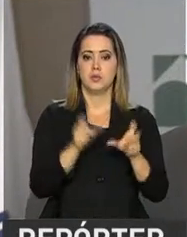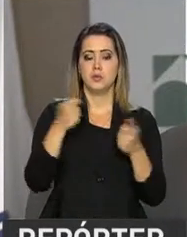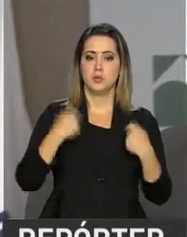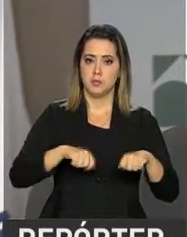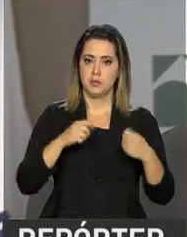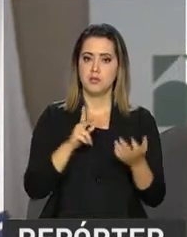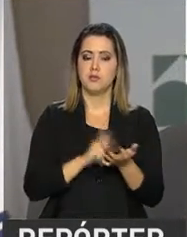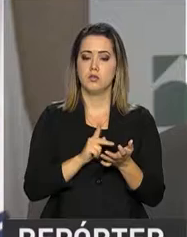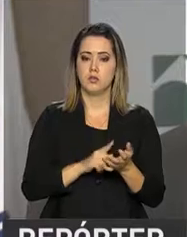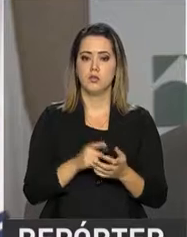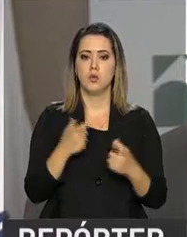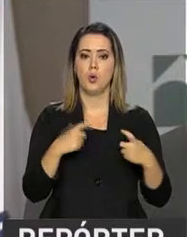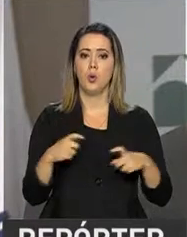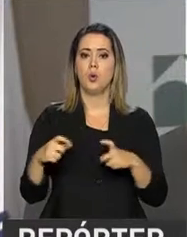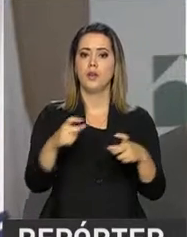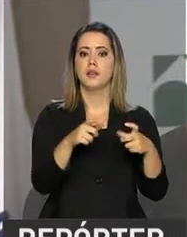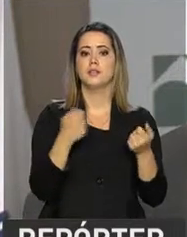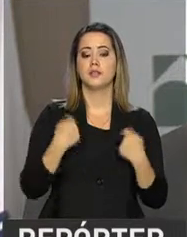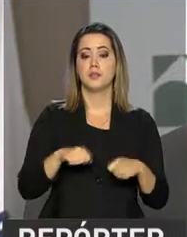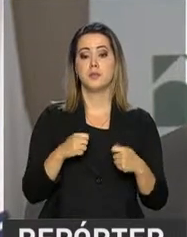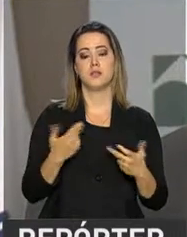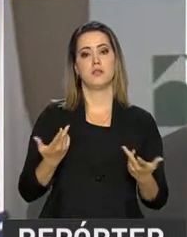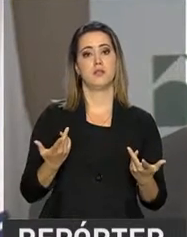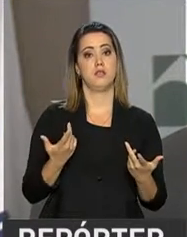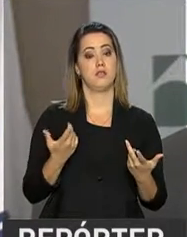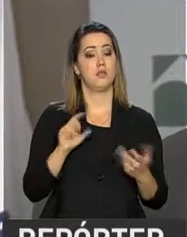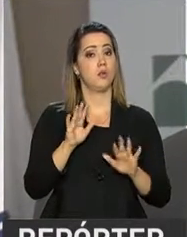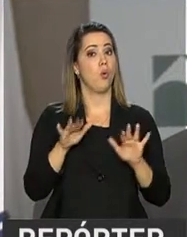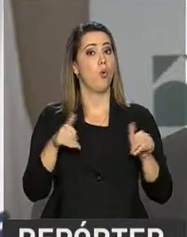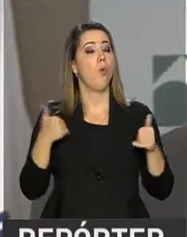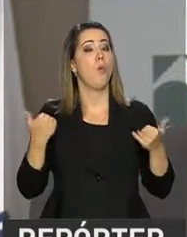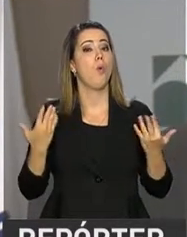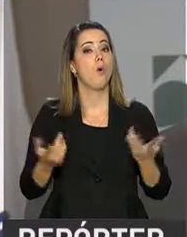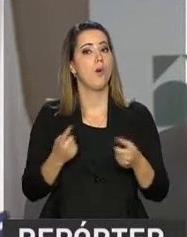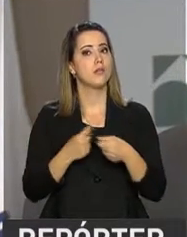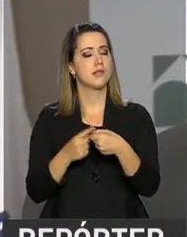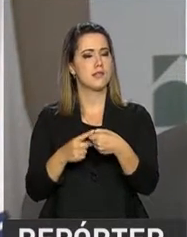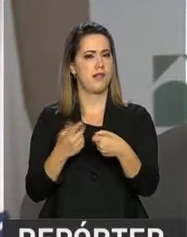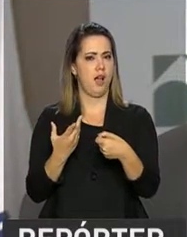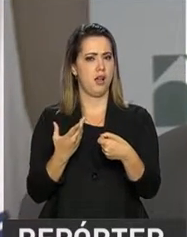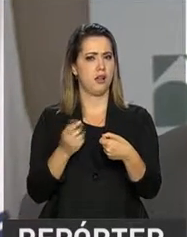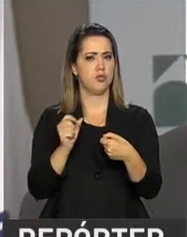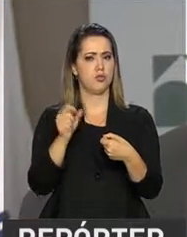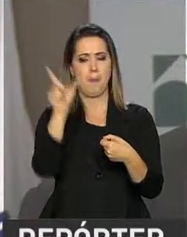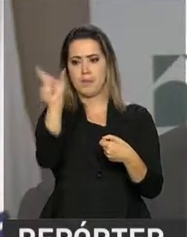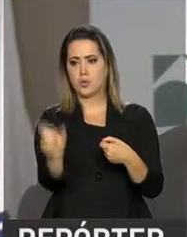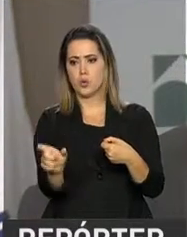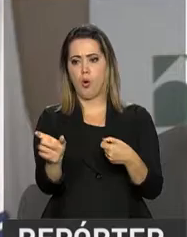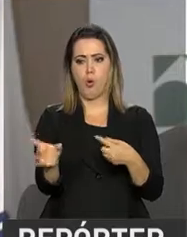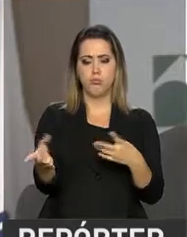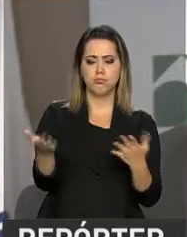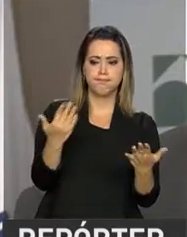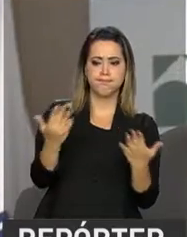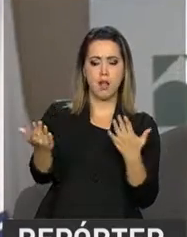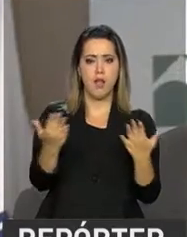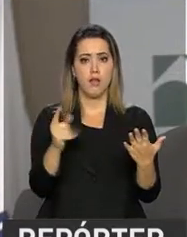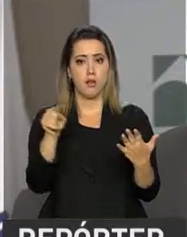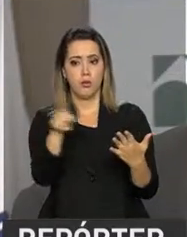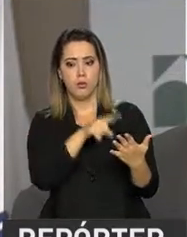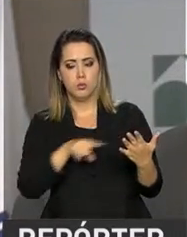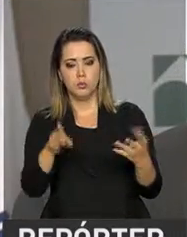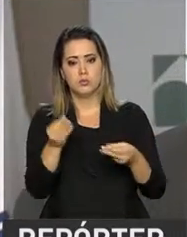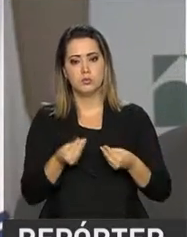é onde precisa né quais são as localidades a partir dessa identificação e